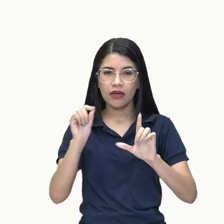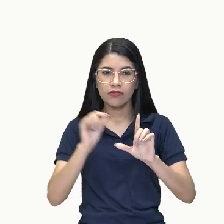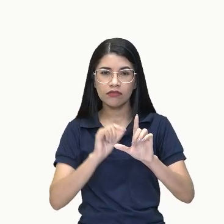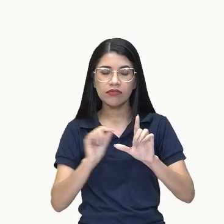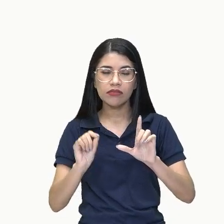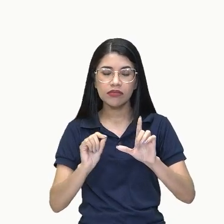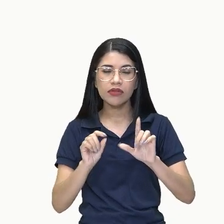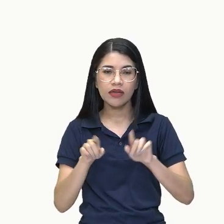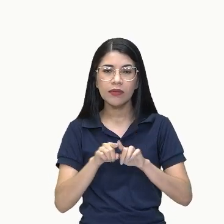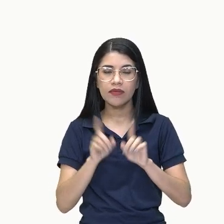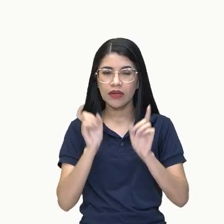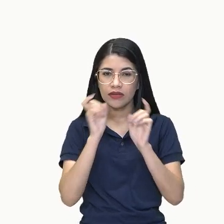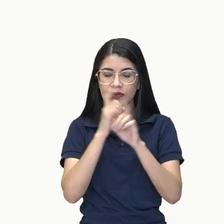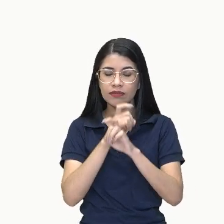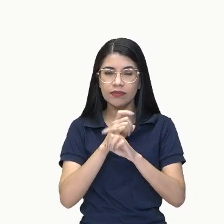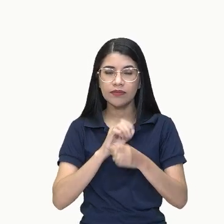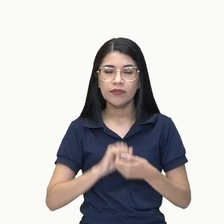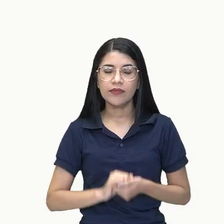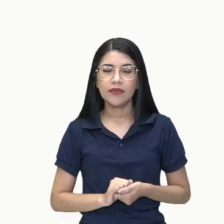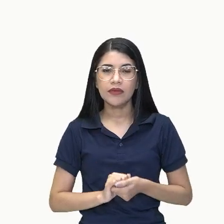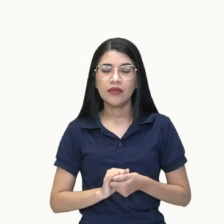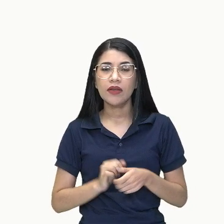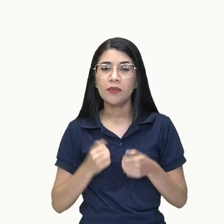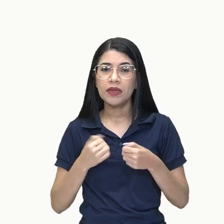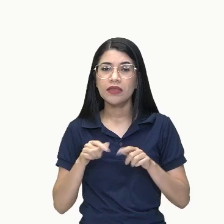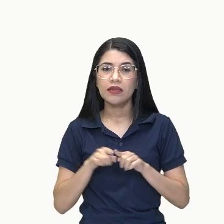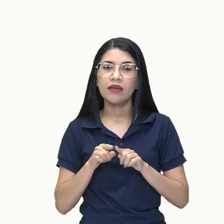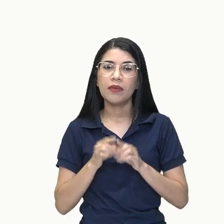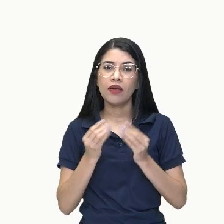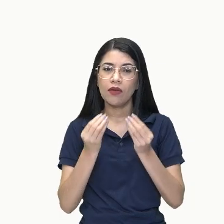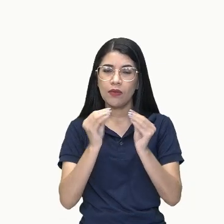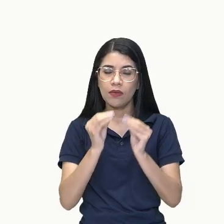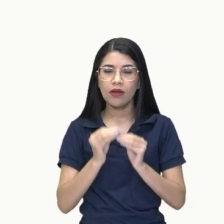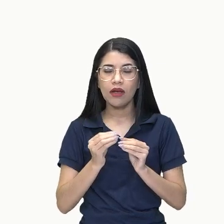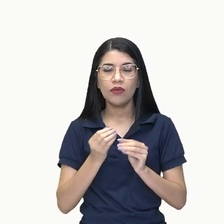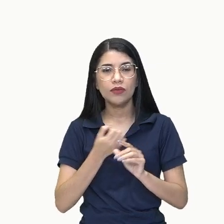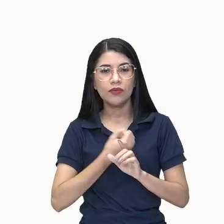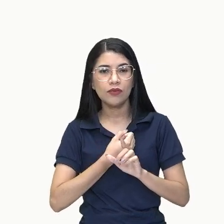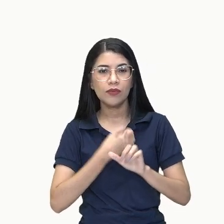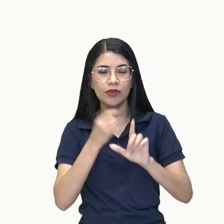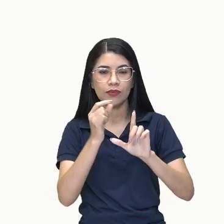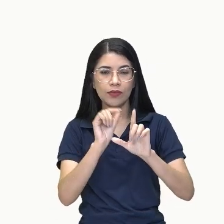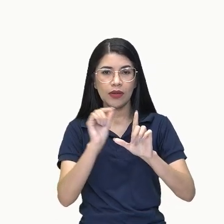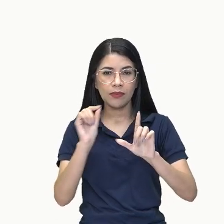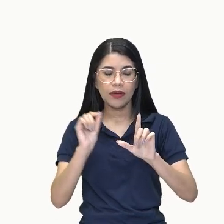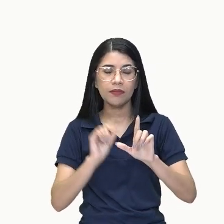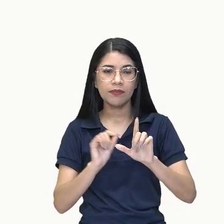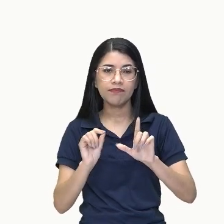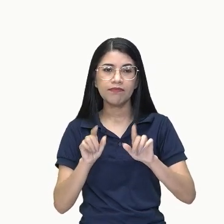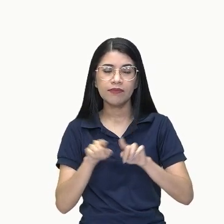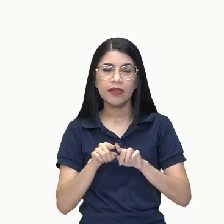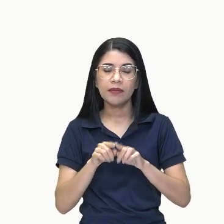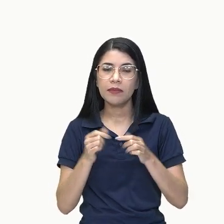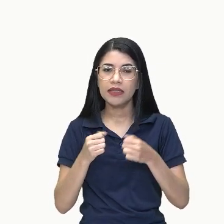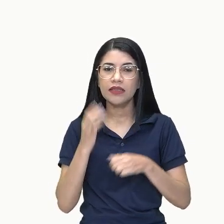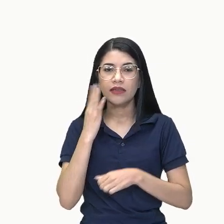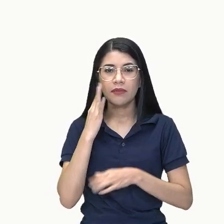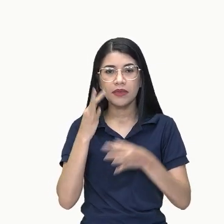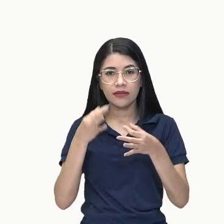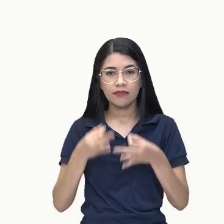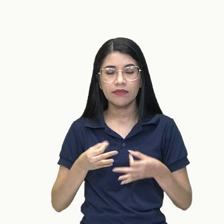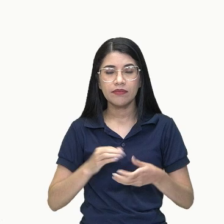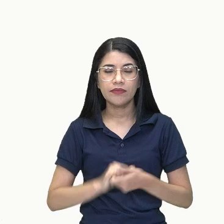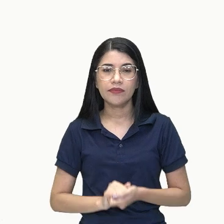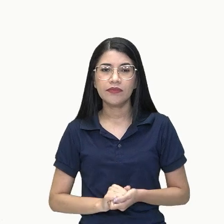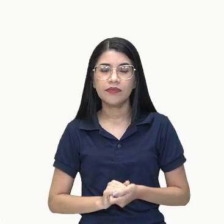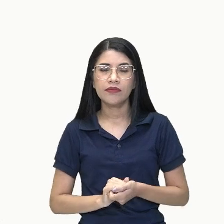seu plano cartesiano e você também vai marcar números, então você precisa saber representar cada número aí direitinho. Para a